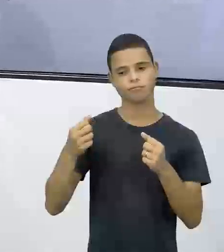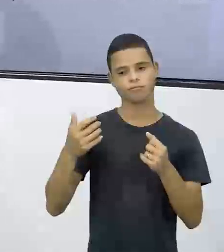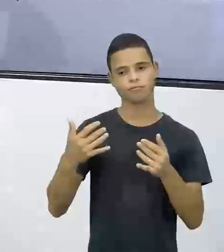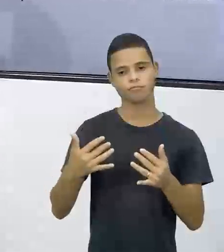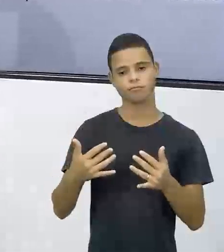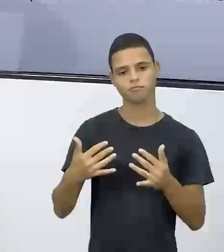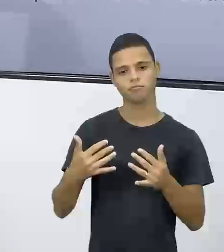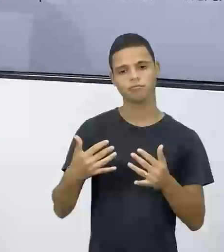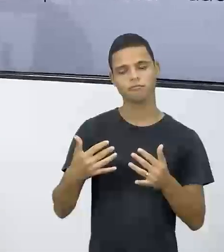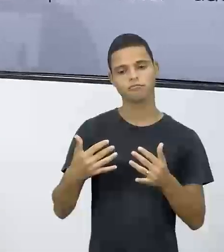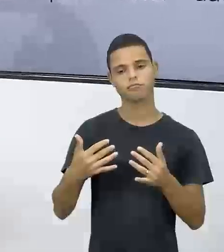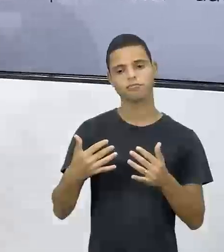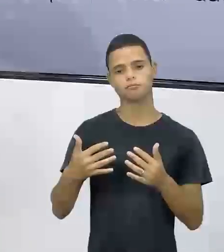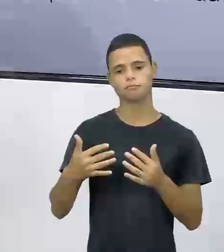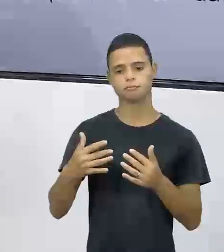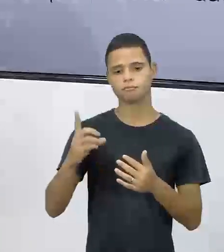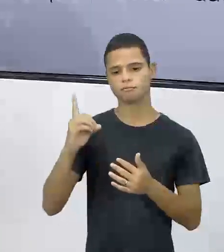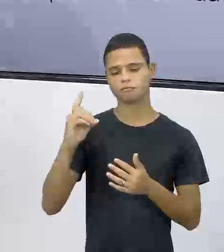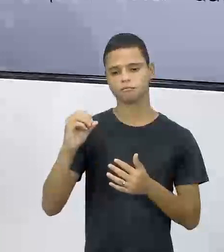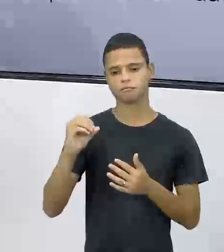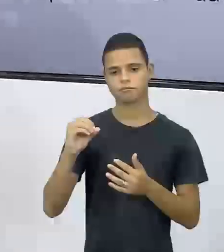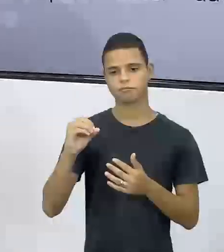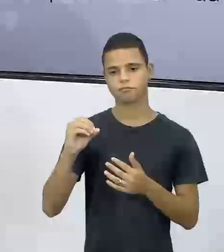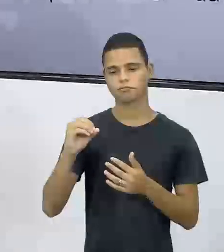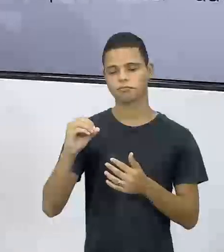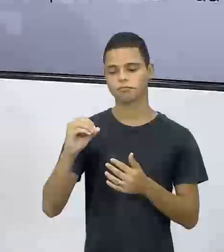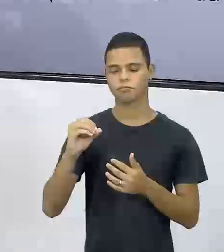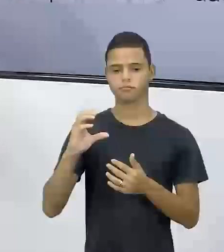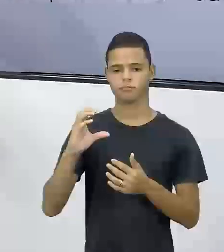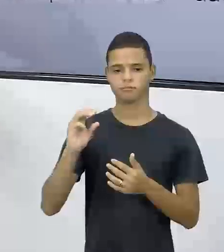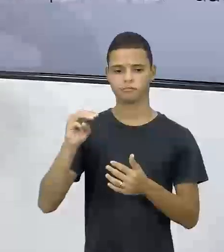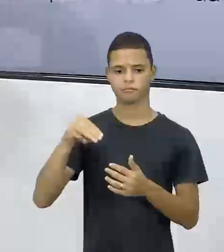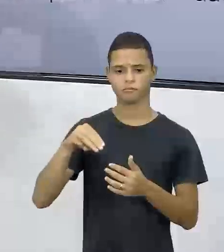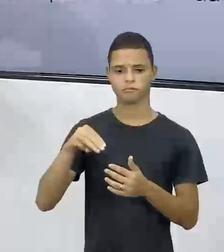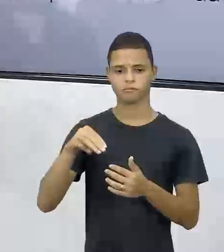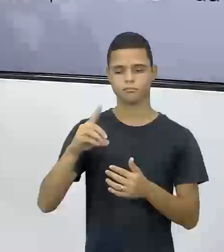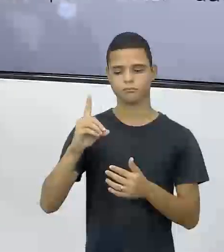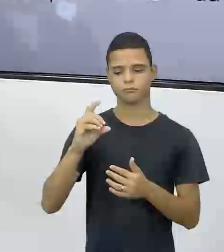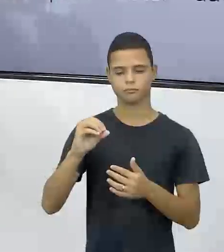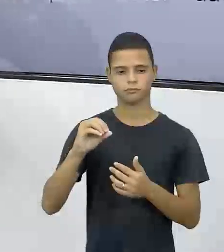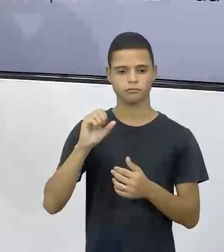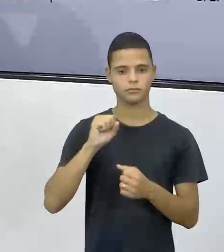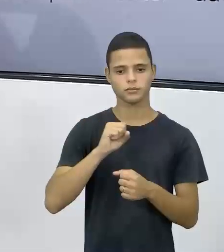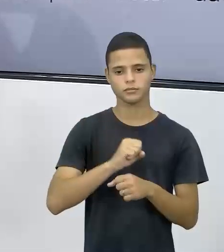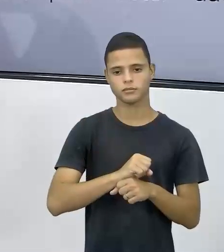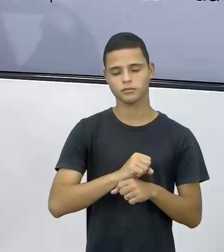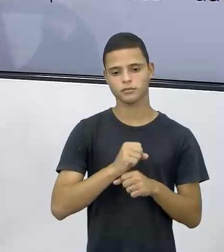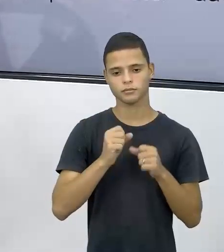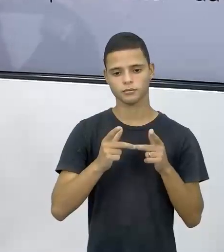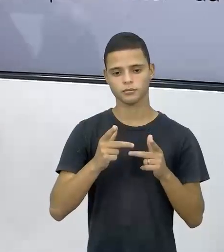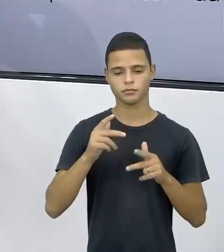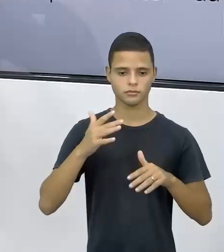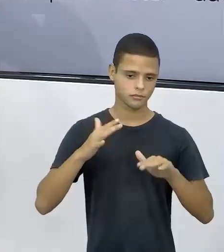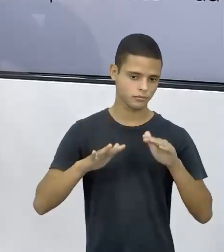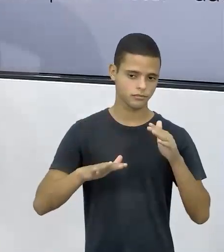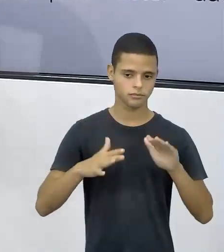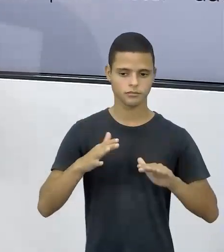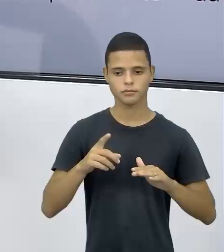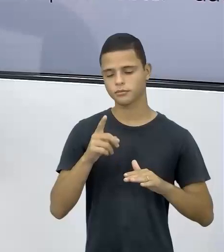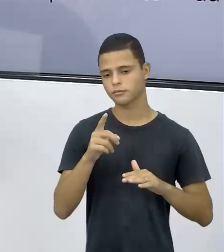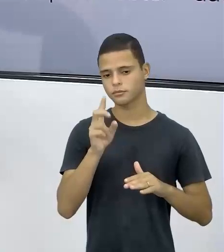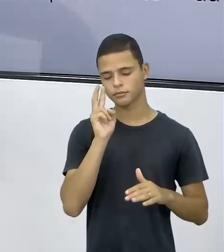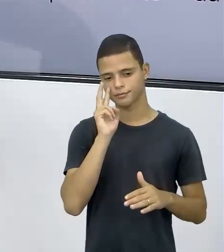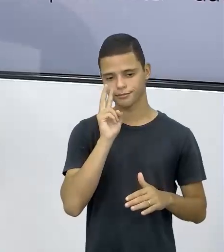esta bolinha, ela anda aí 10 centímetros a cada 10 segundos, dependendo do cálculo que você